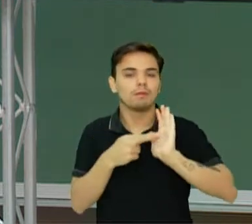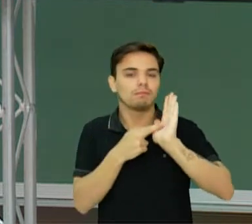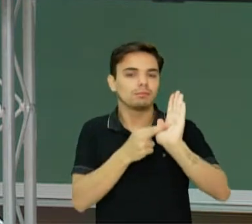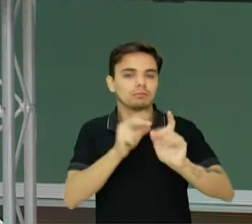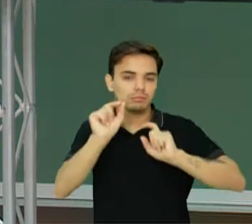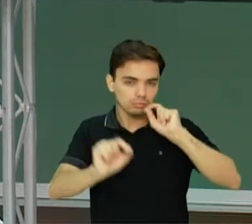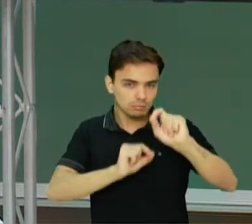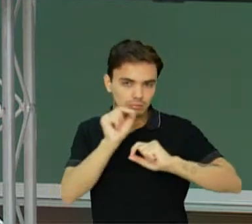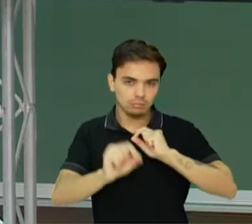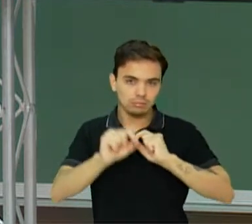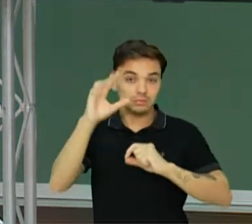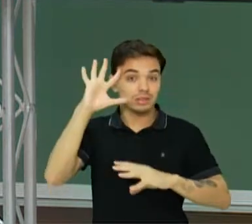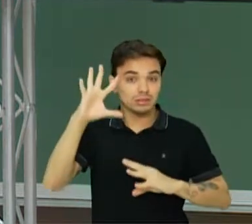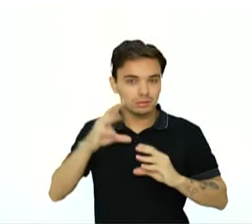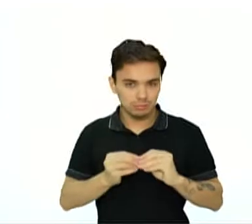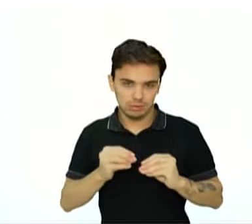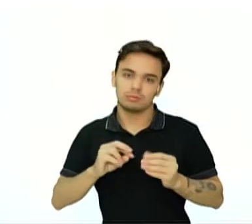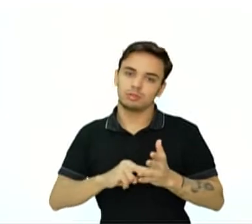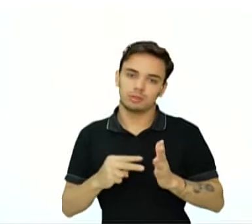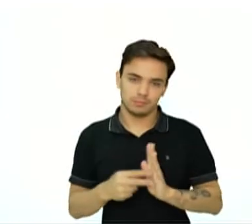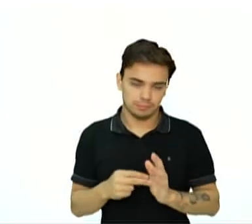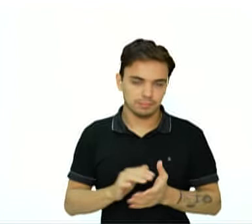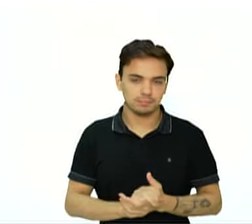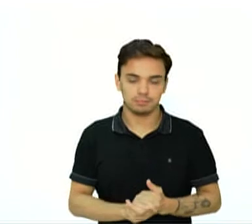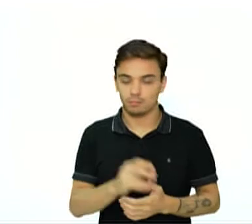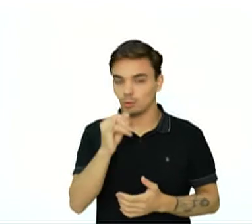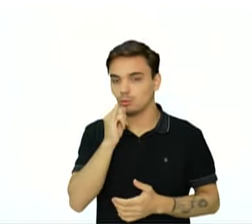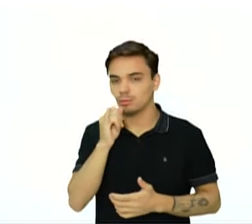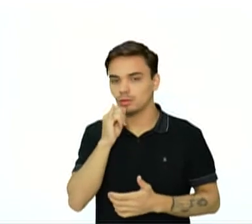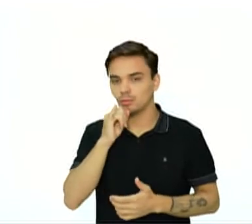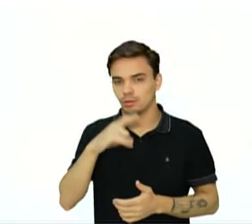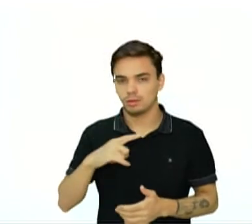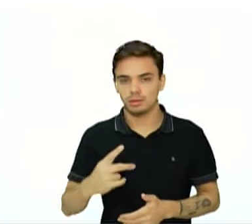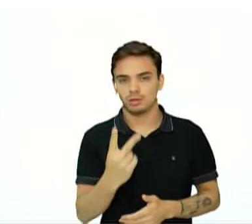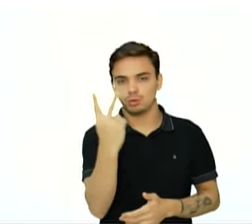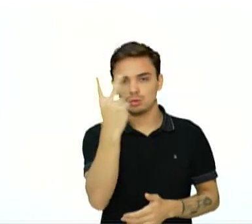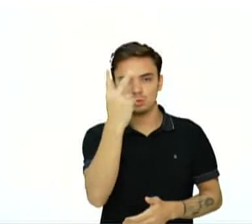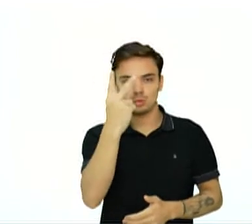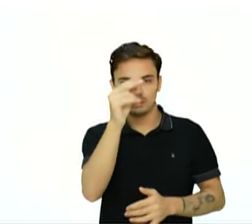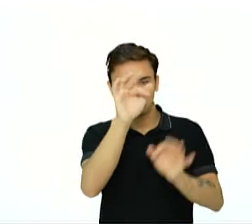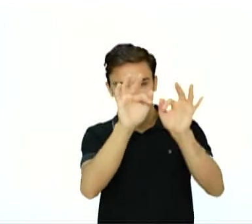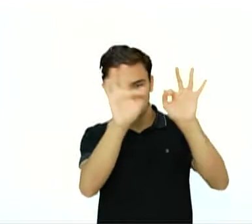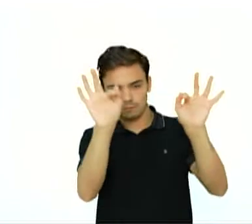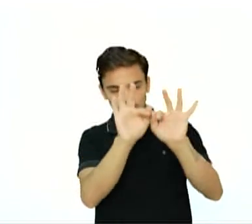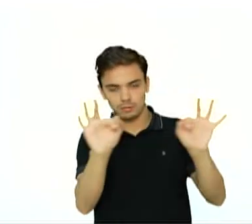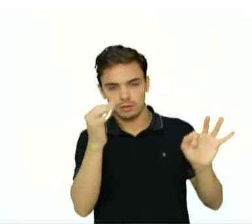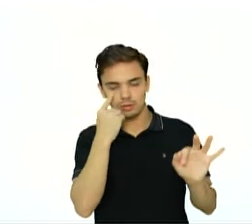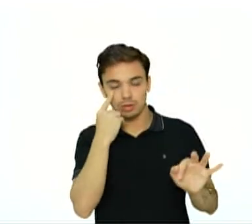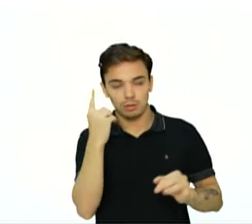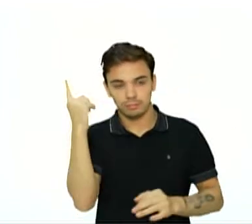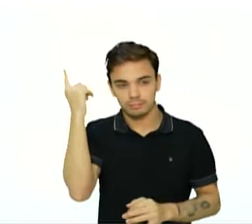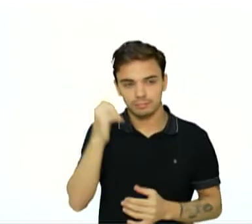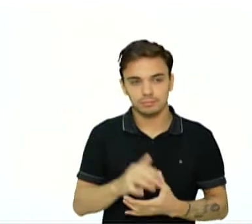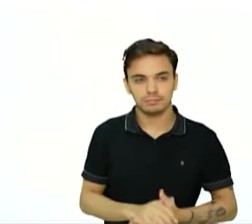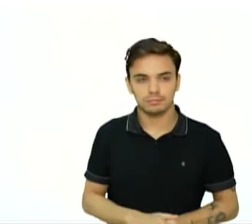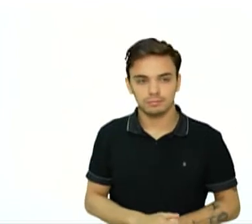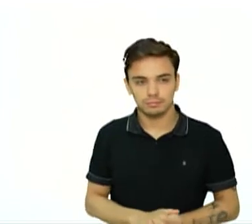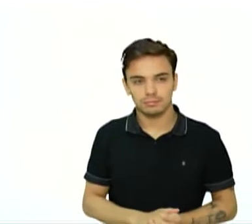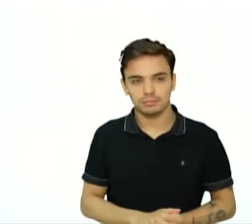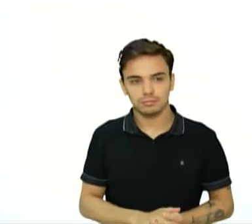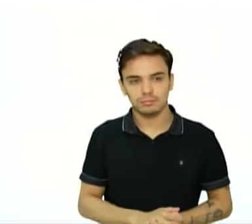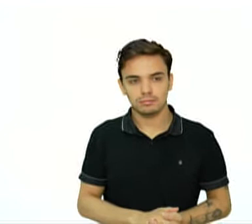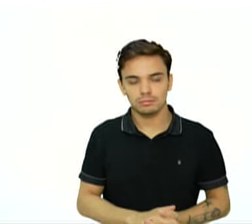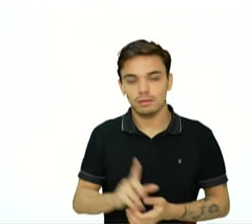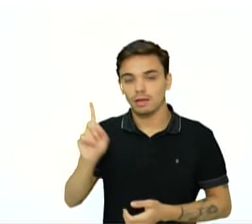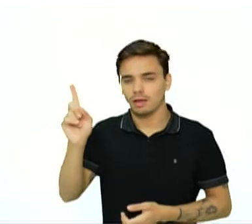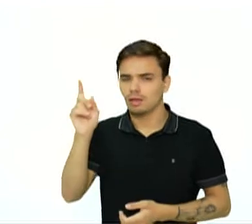um pouco aqui, olha só. Por exemplo, eu tenho duas frases aqui que eu tirei do texto, olha. Charlotte Bronte is a great writer. Ela é